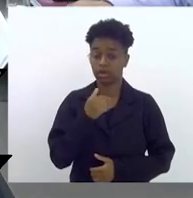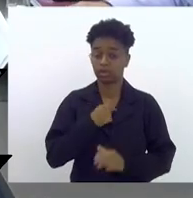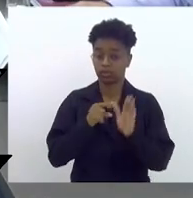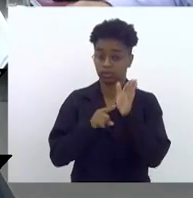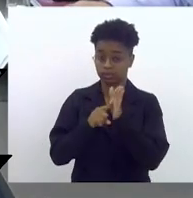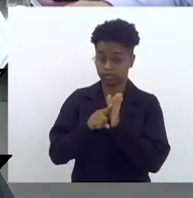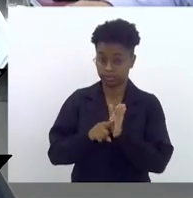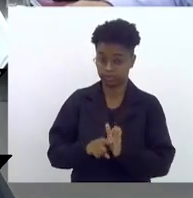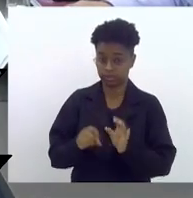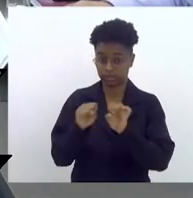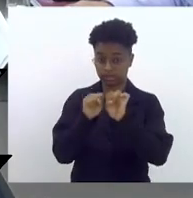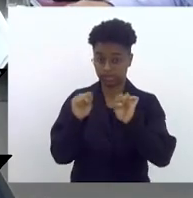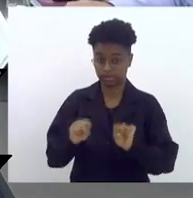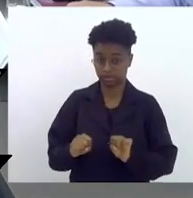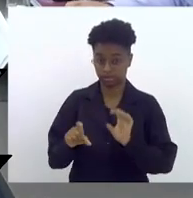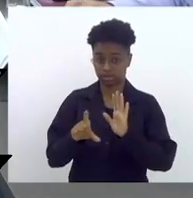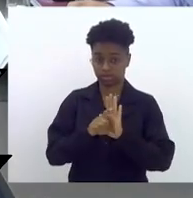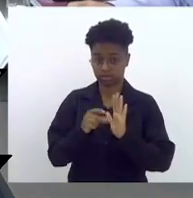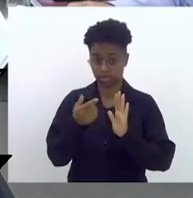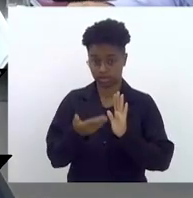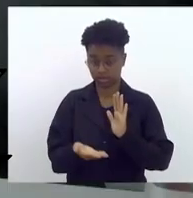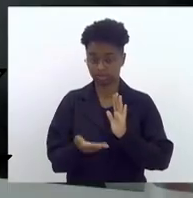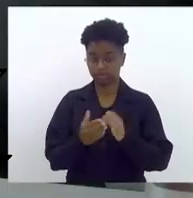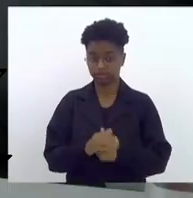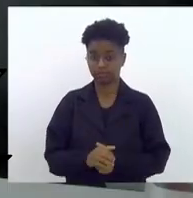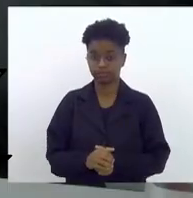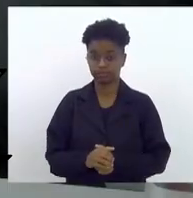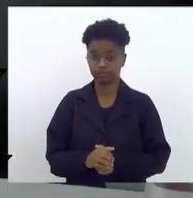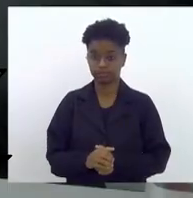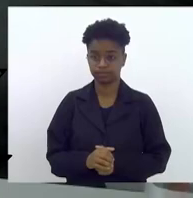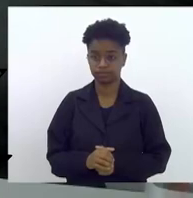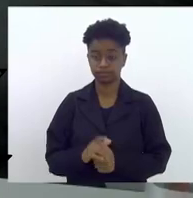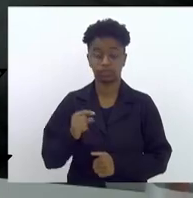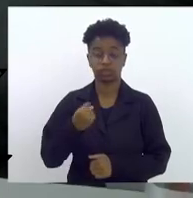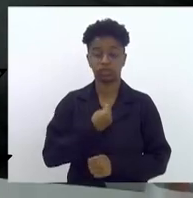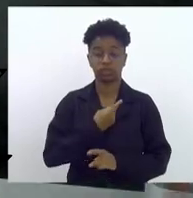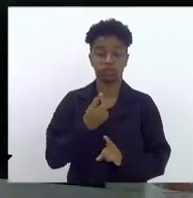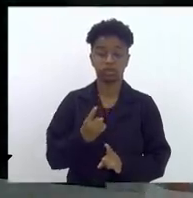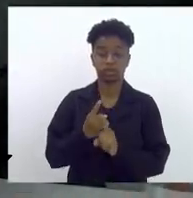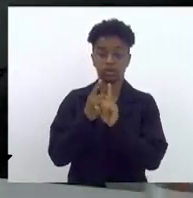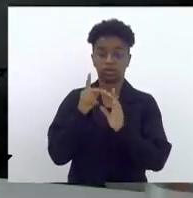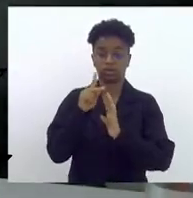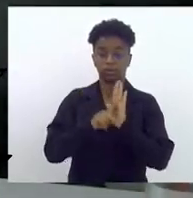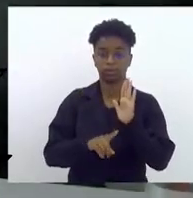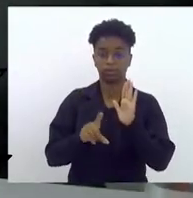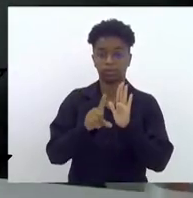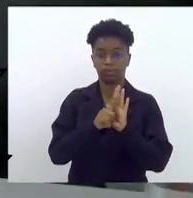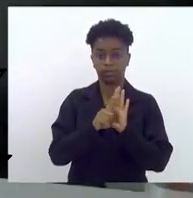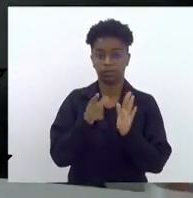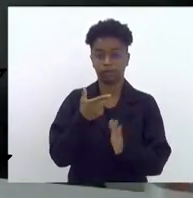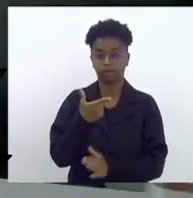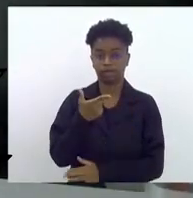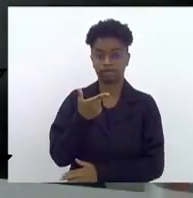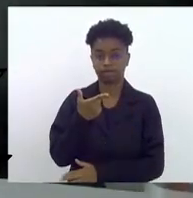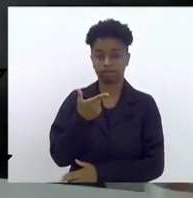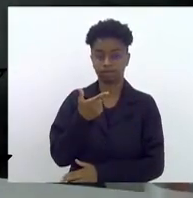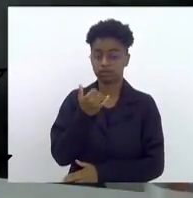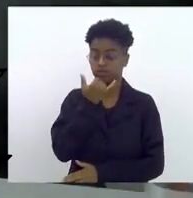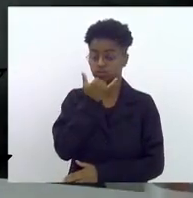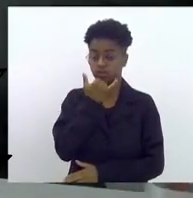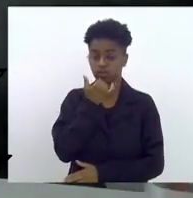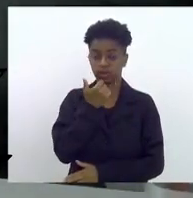a pesquisa aqui no sistema legislativo a gente encontrou o pele 26